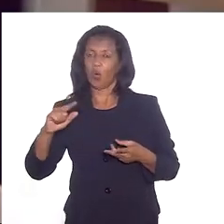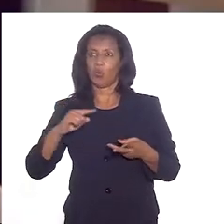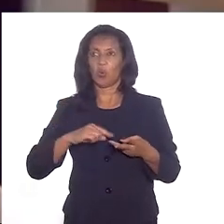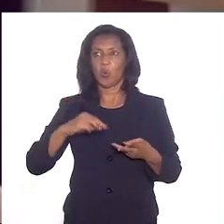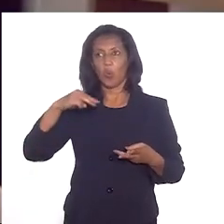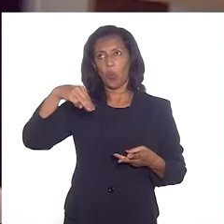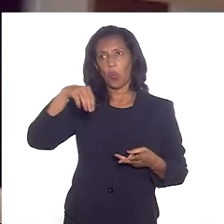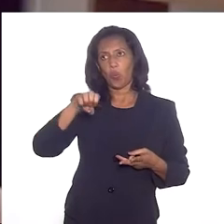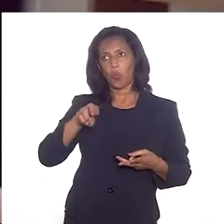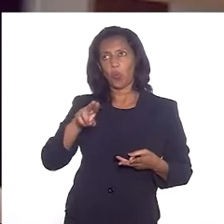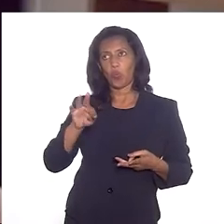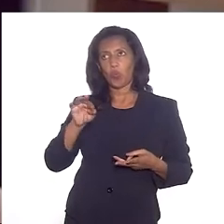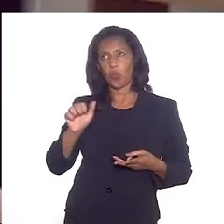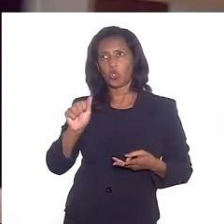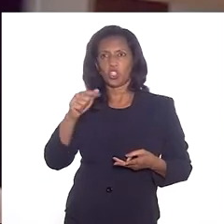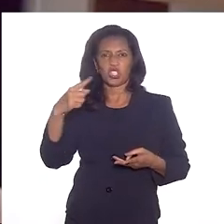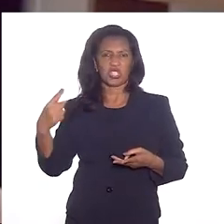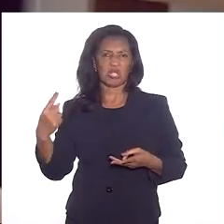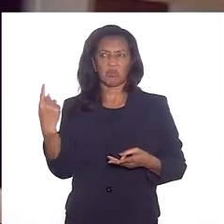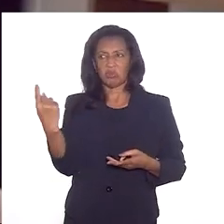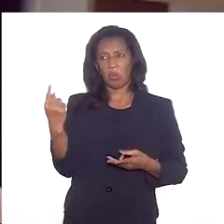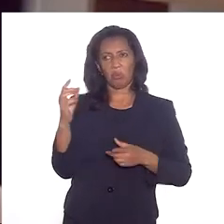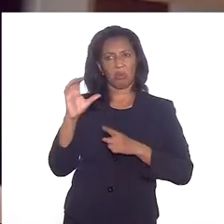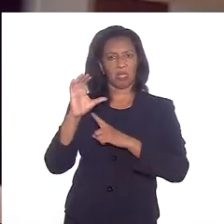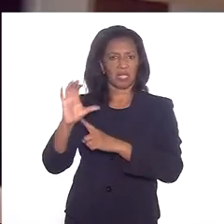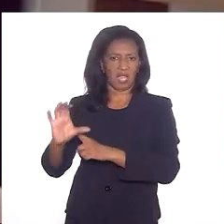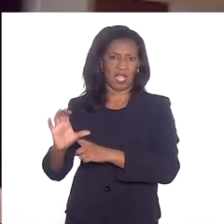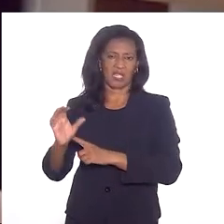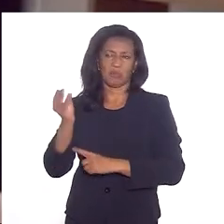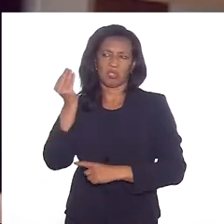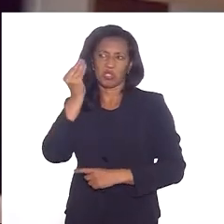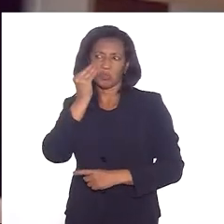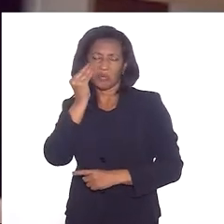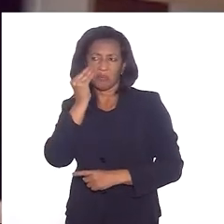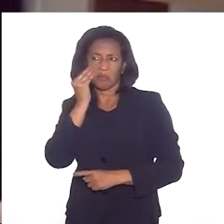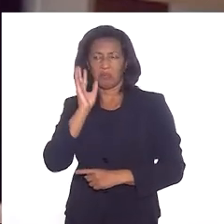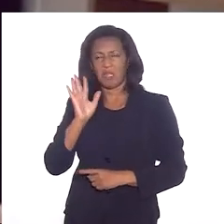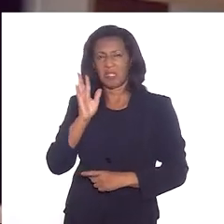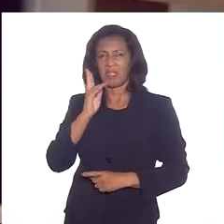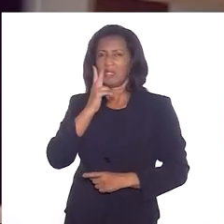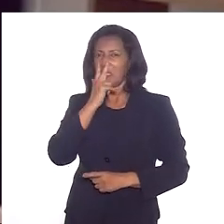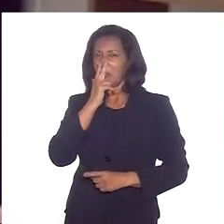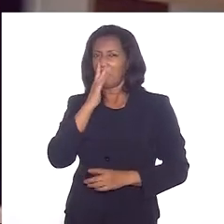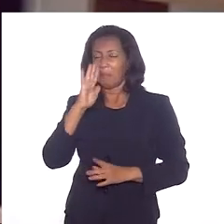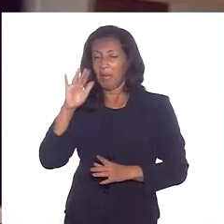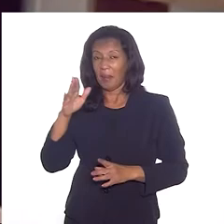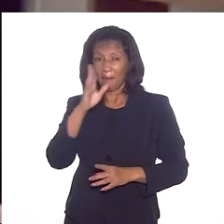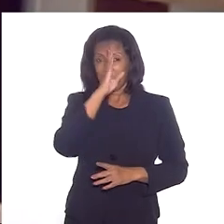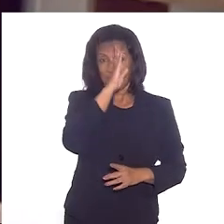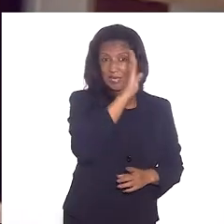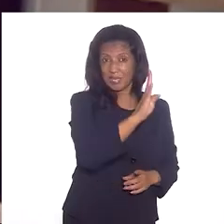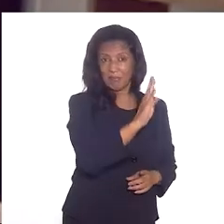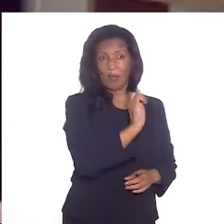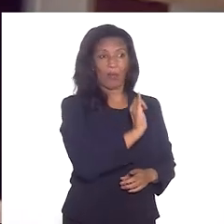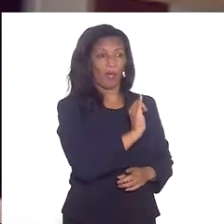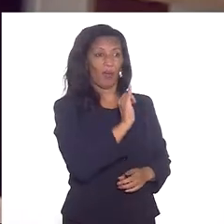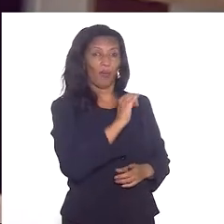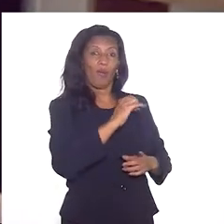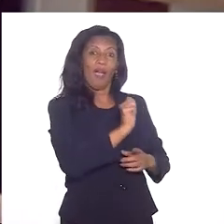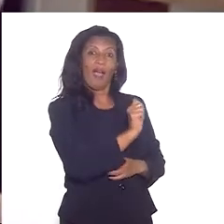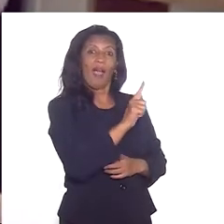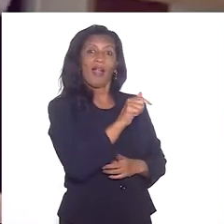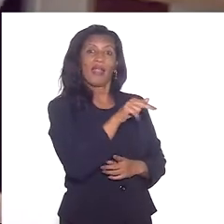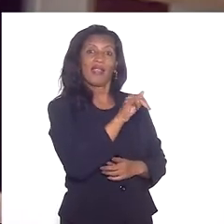Multigrão só tem uma cliente que gosta, tem pessoas que experimentam, mas acaba que sendo assim, o carro-chefe é o